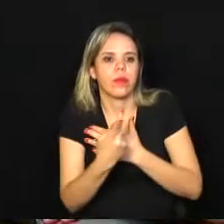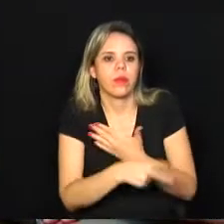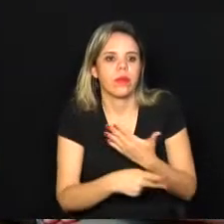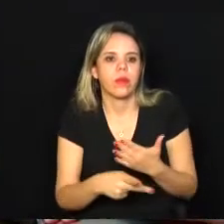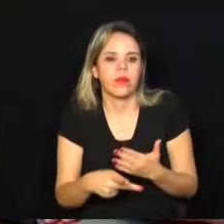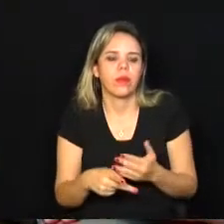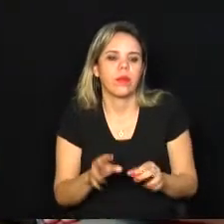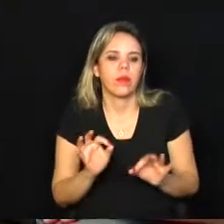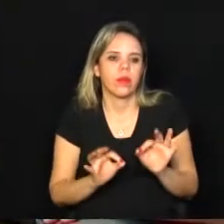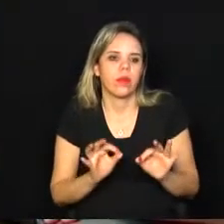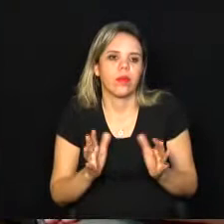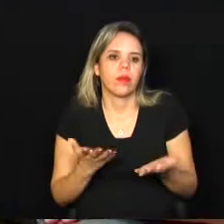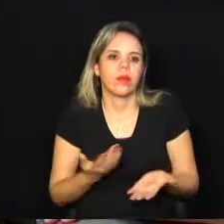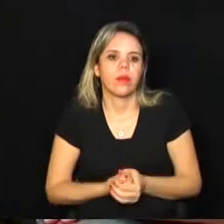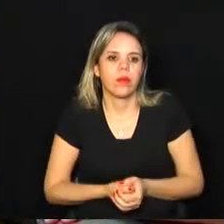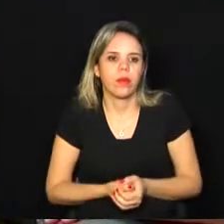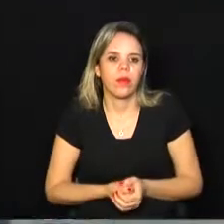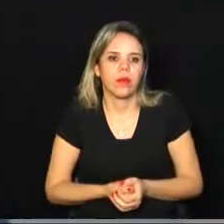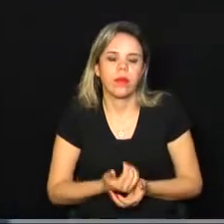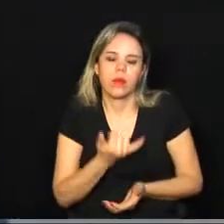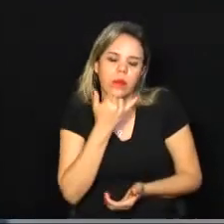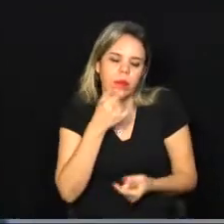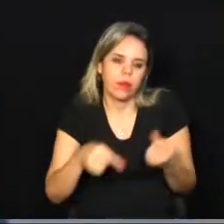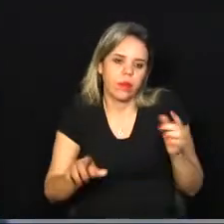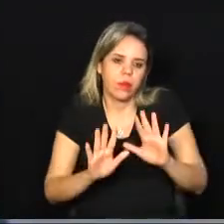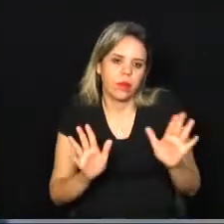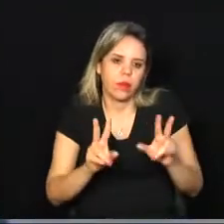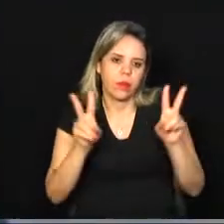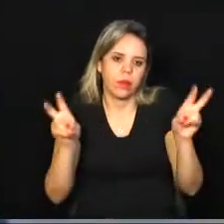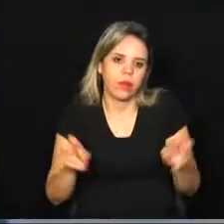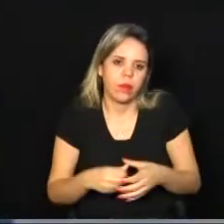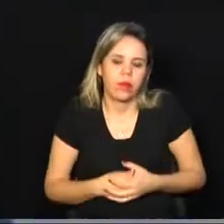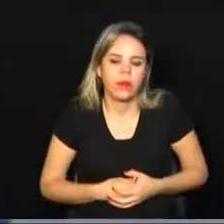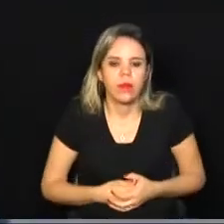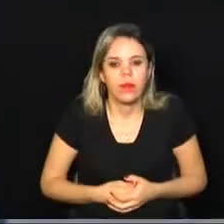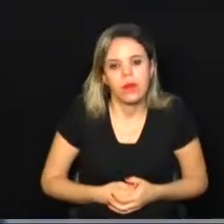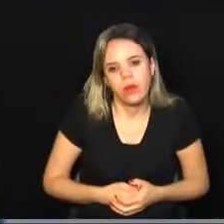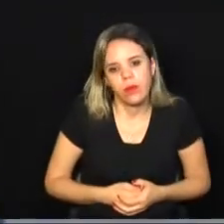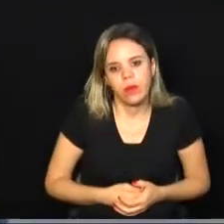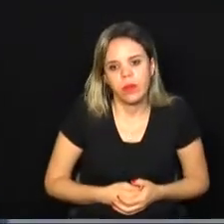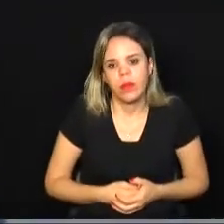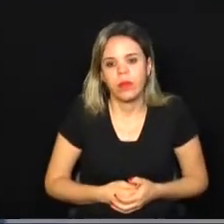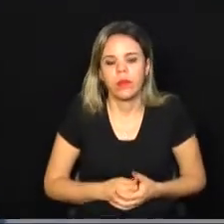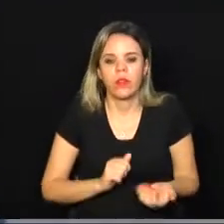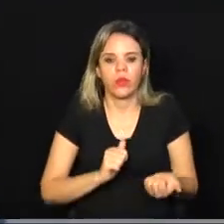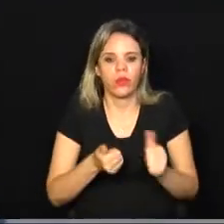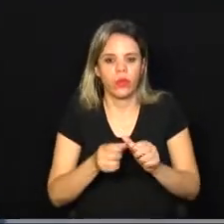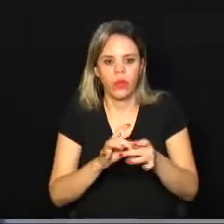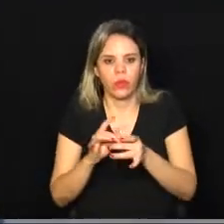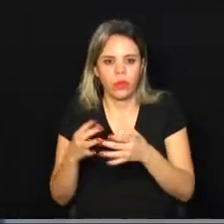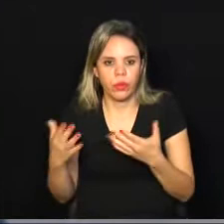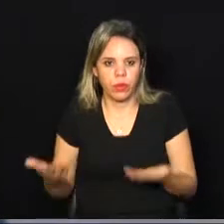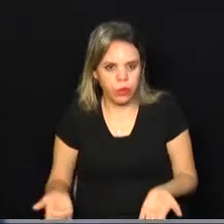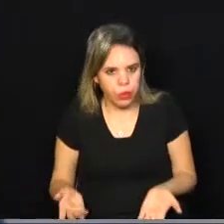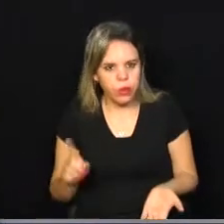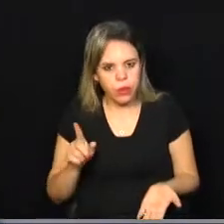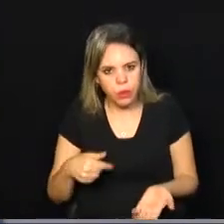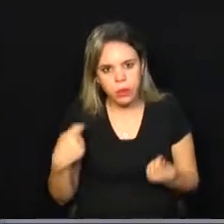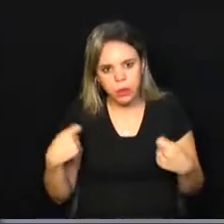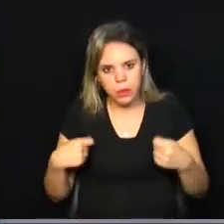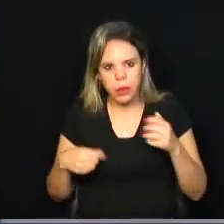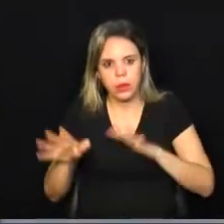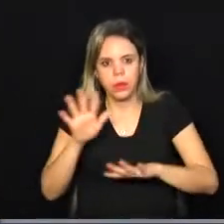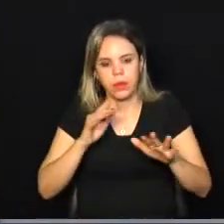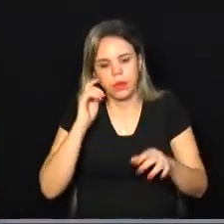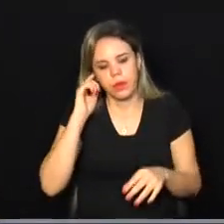certa forma, imperdoáveis em relação a isso, né, É. Gabriel? Então, o atleta precisa tomar